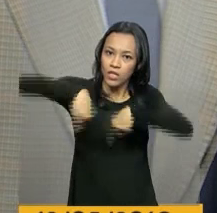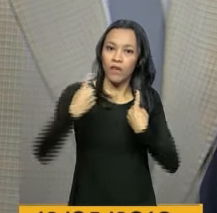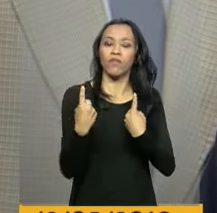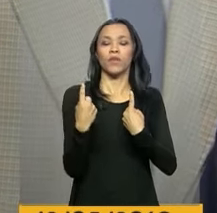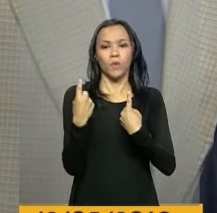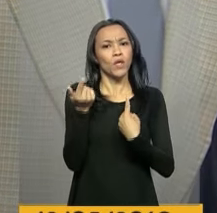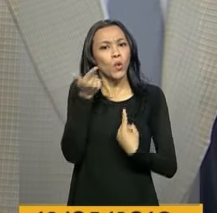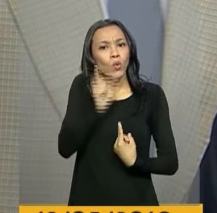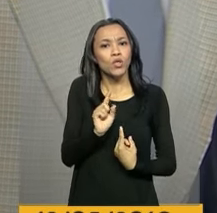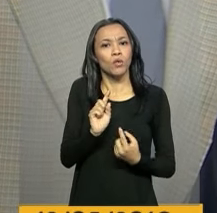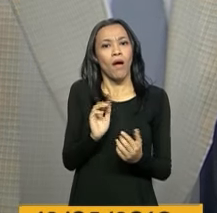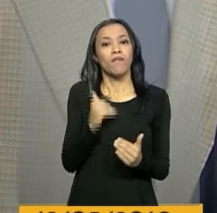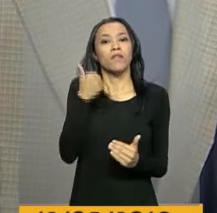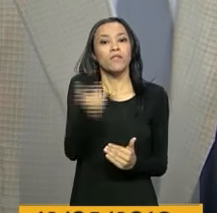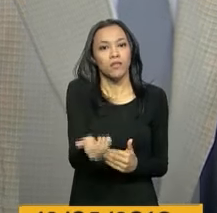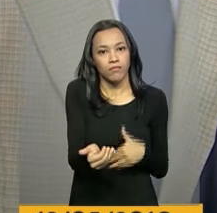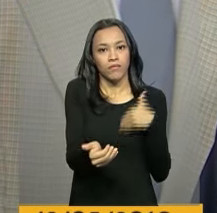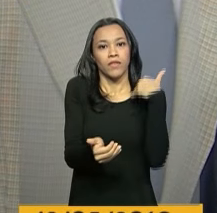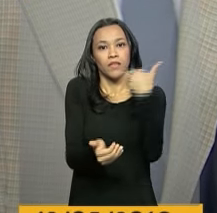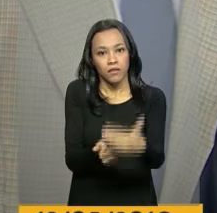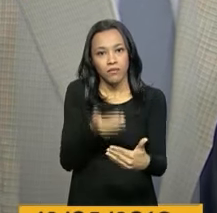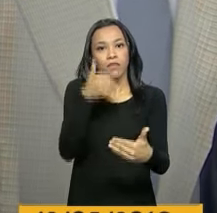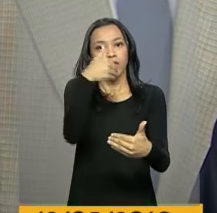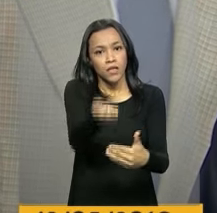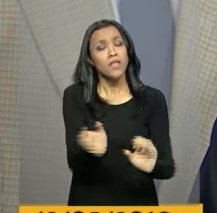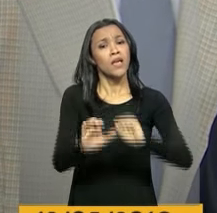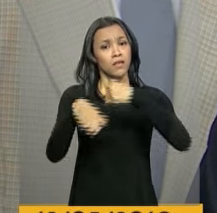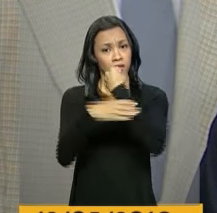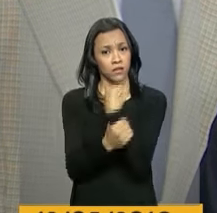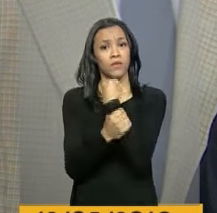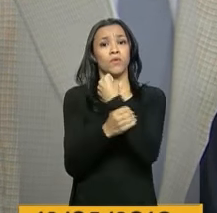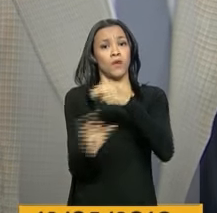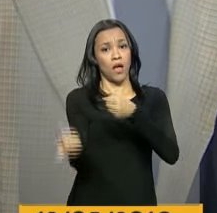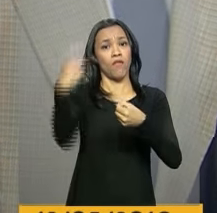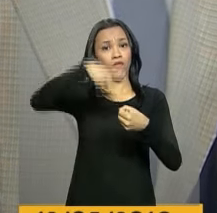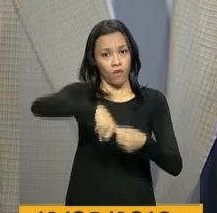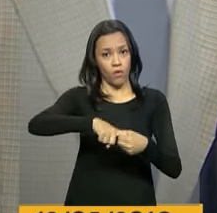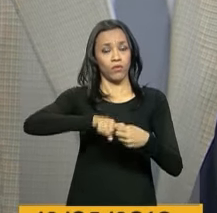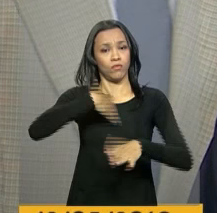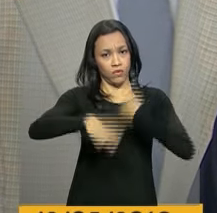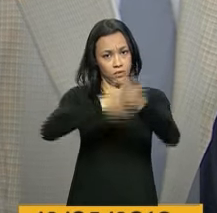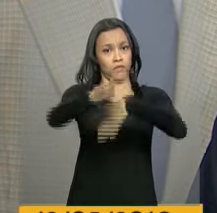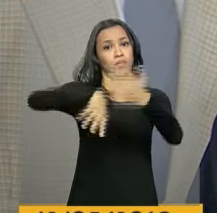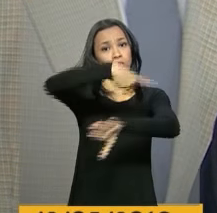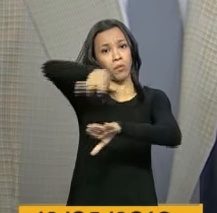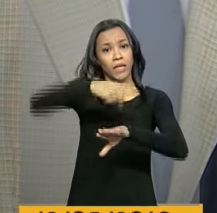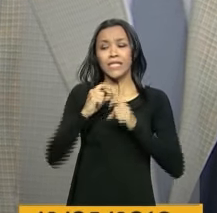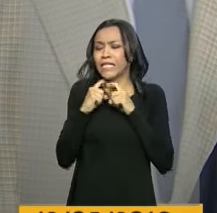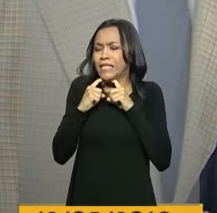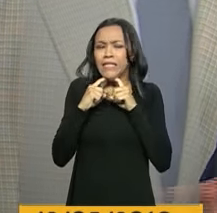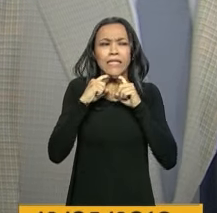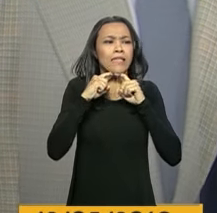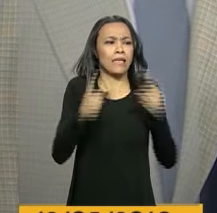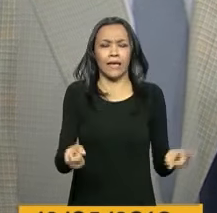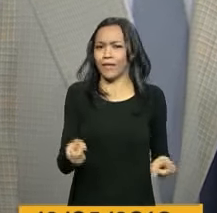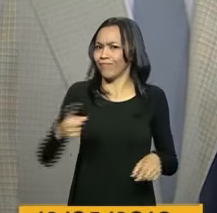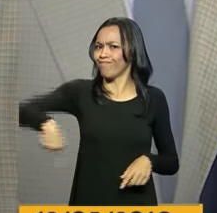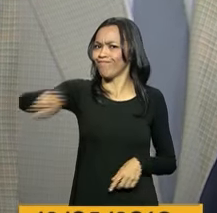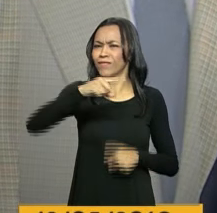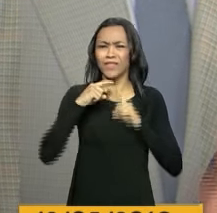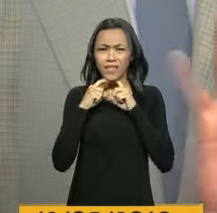e garantir a retomada do crescimento. Ninguém, absolutamente